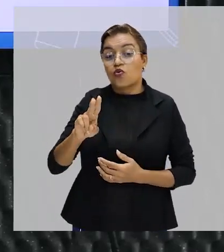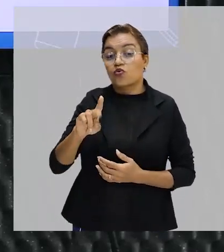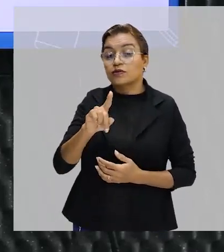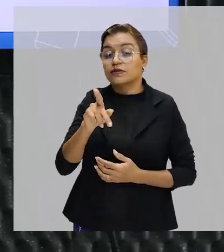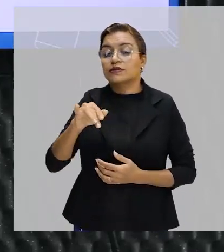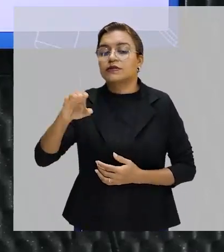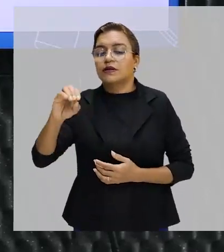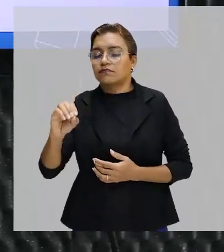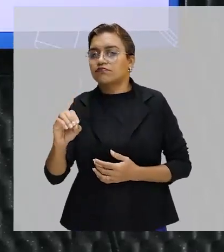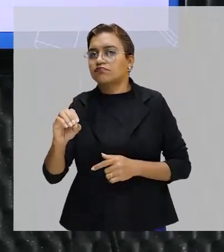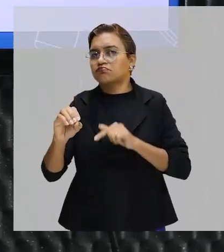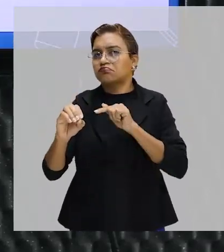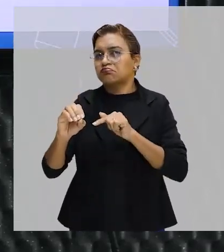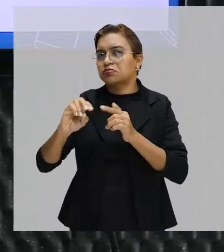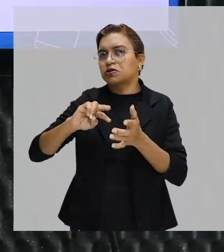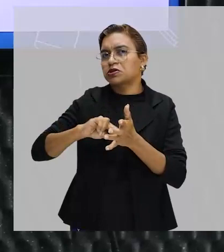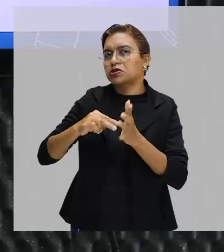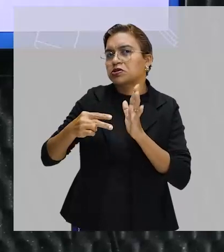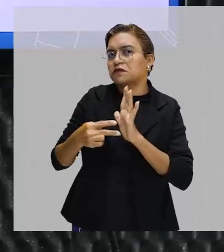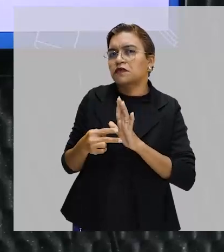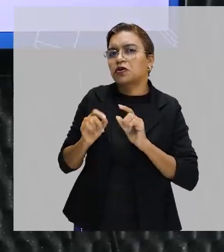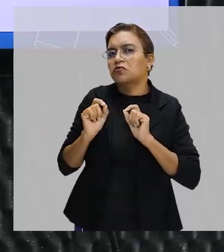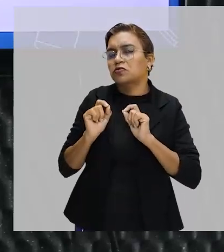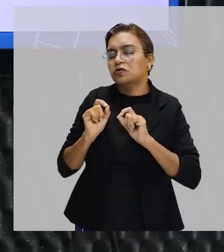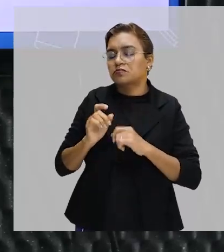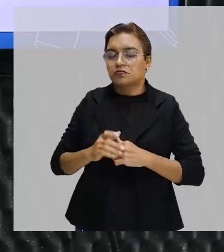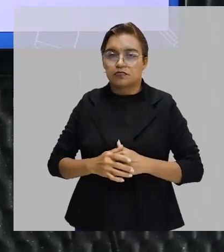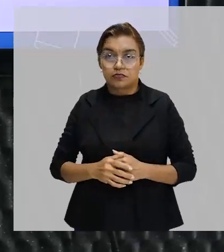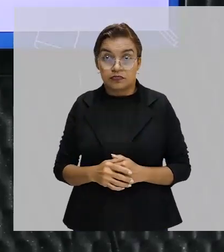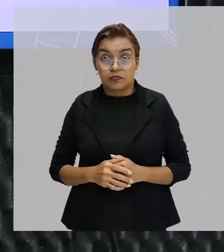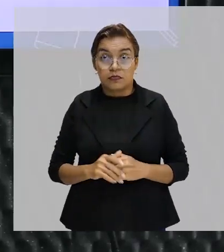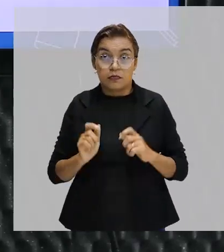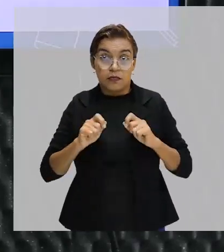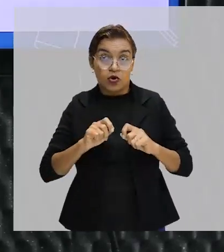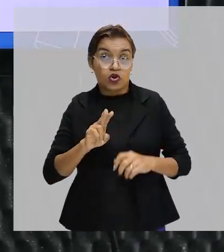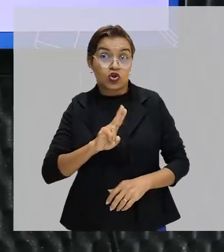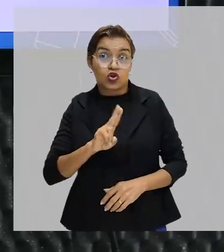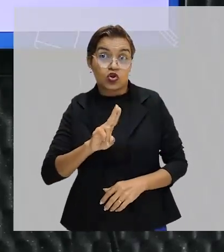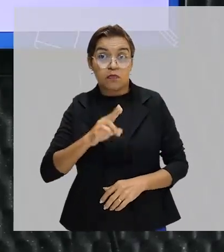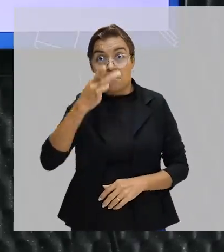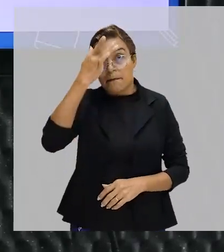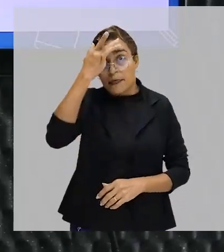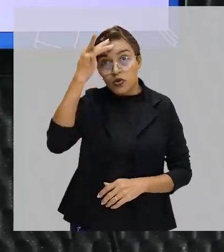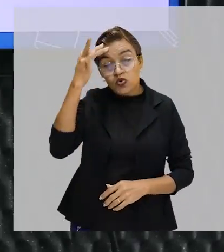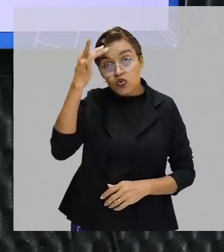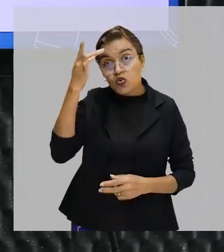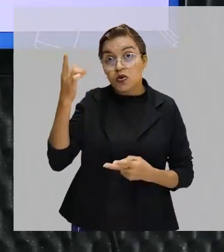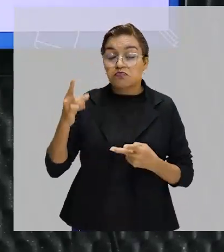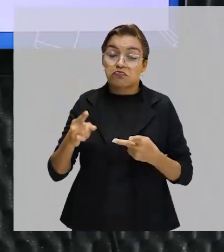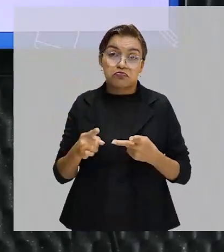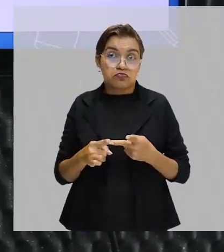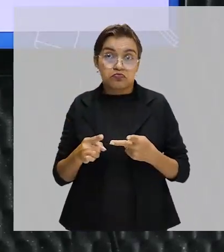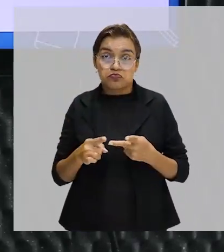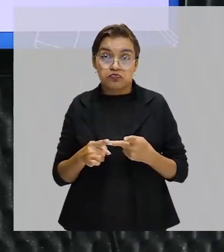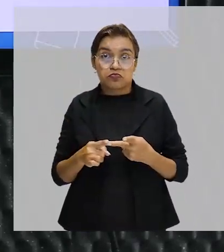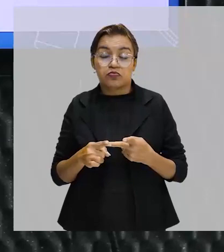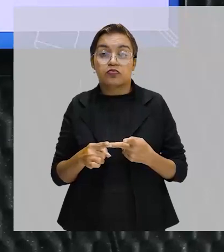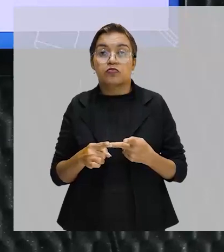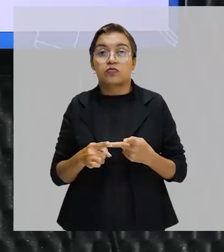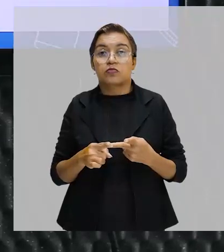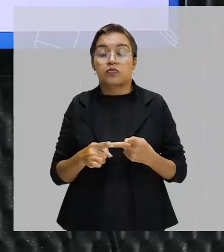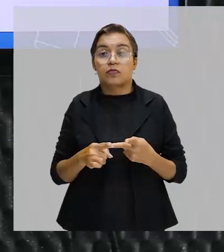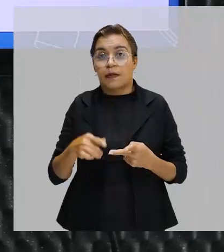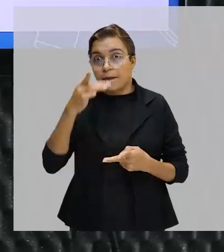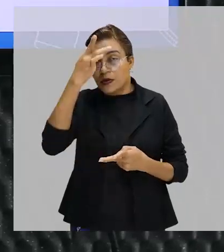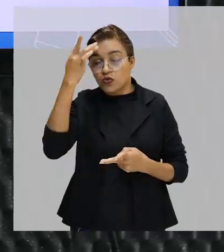palavra luzia, o que seria esse significado, luzia? Poderia ser o nome de uma pessoa, né? Poderia ser o nome da pessoa